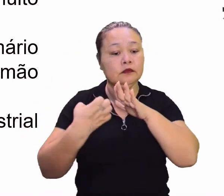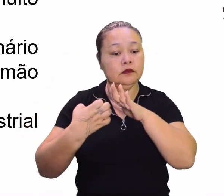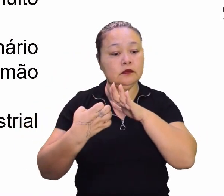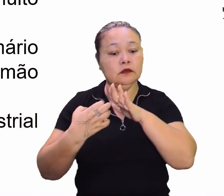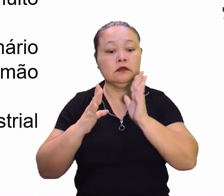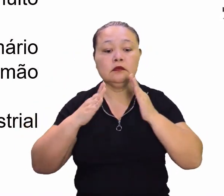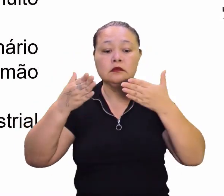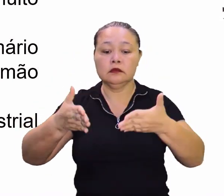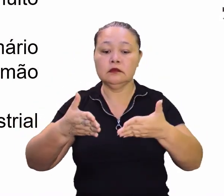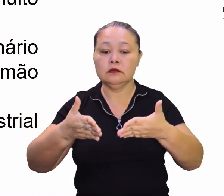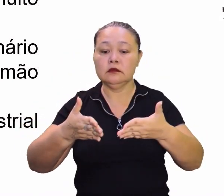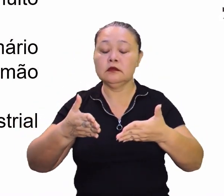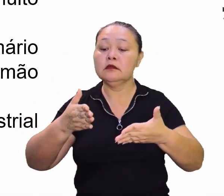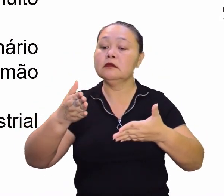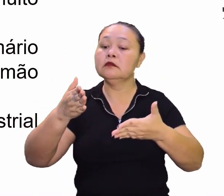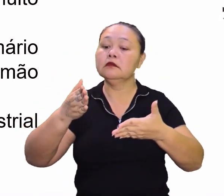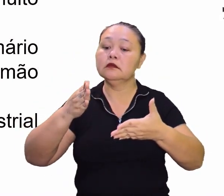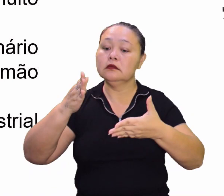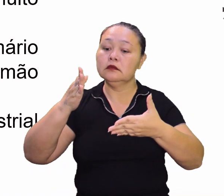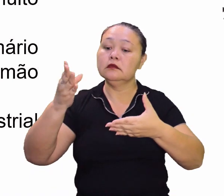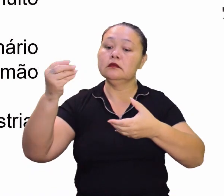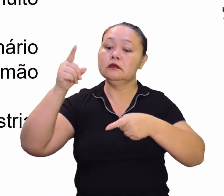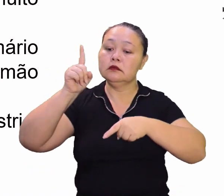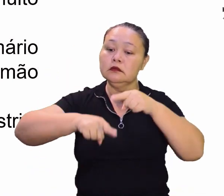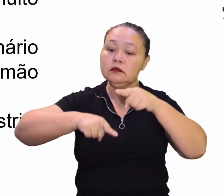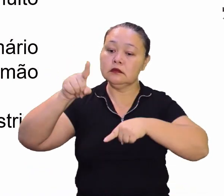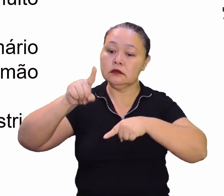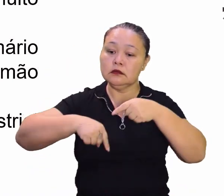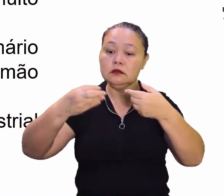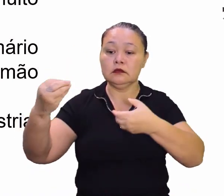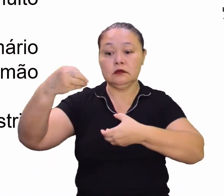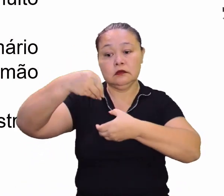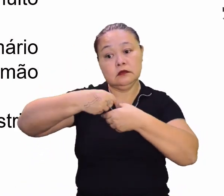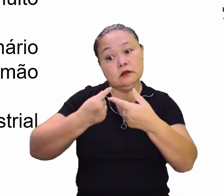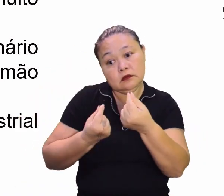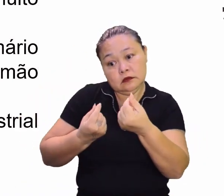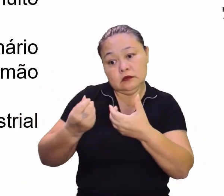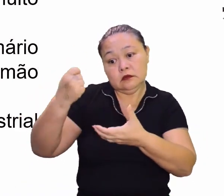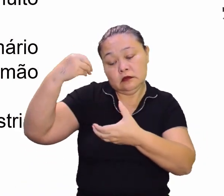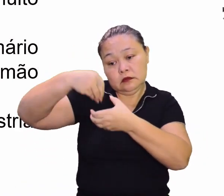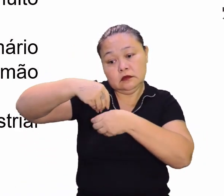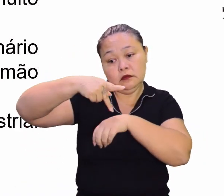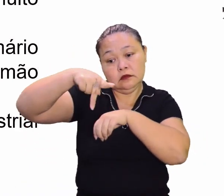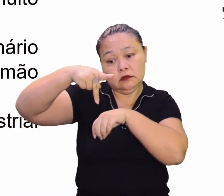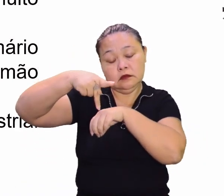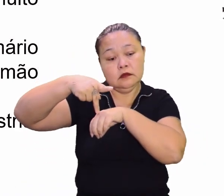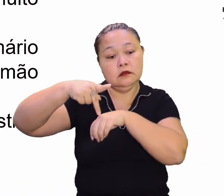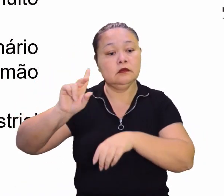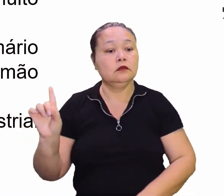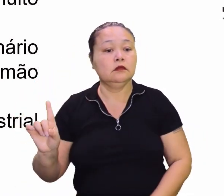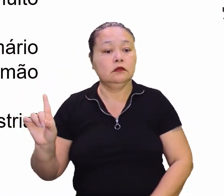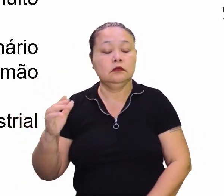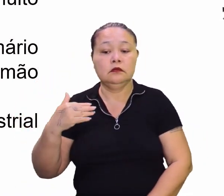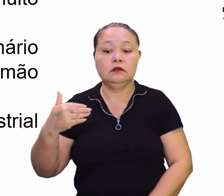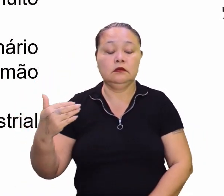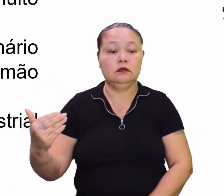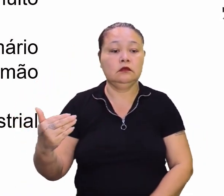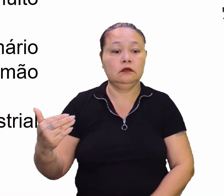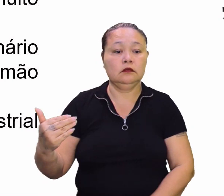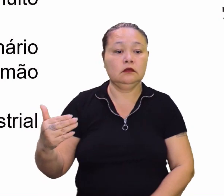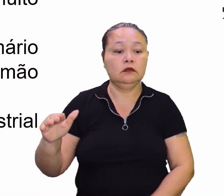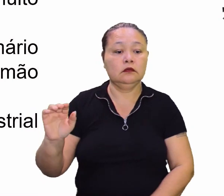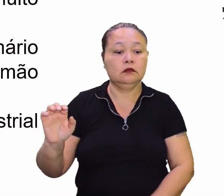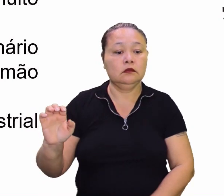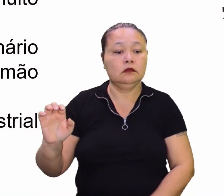industrial destinada essencialmente ao mercado interno. Vamos começar aí, Rogério, eliminando a